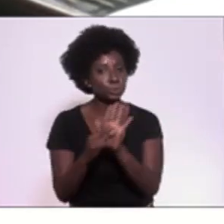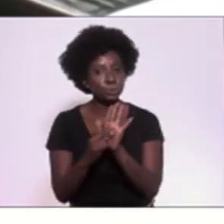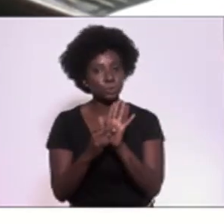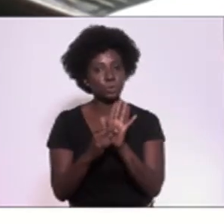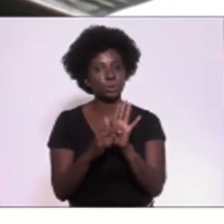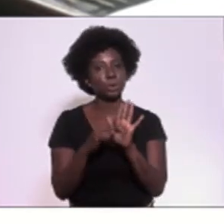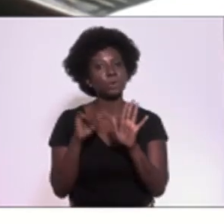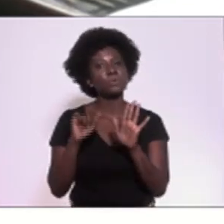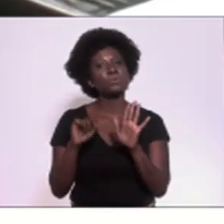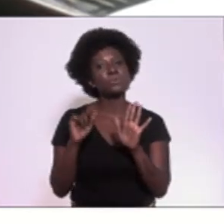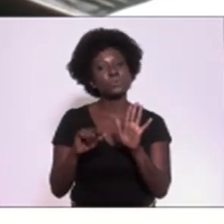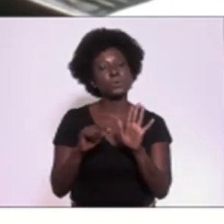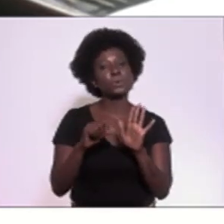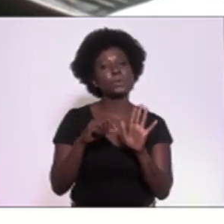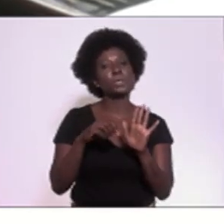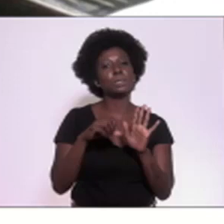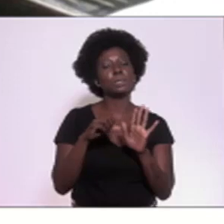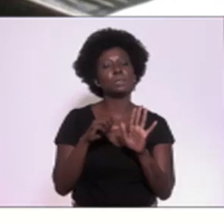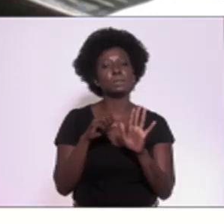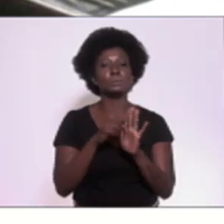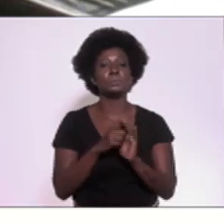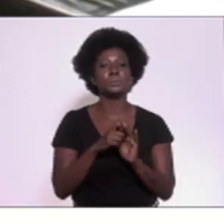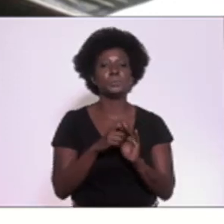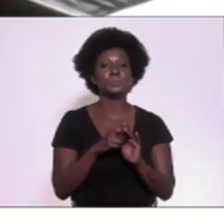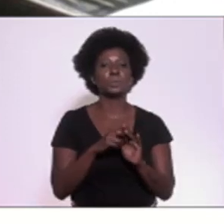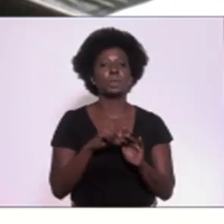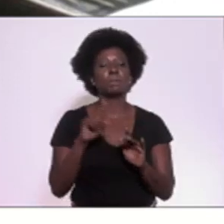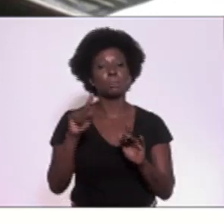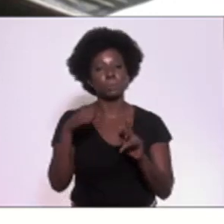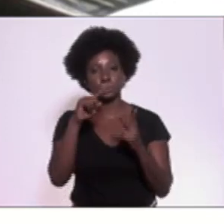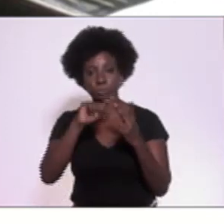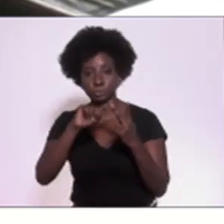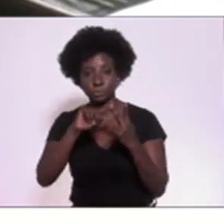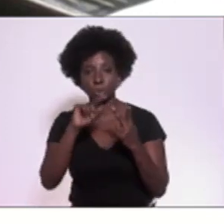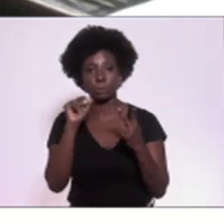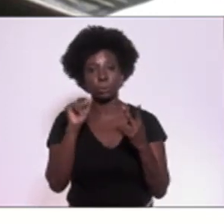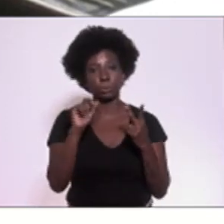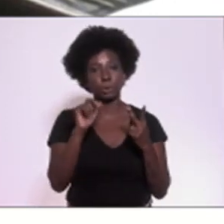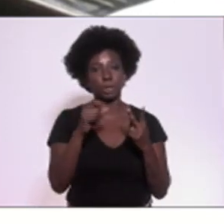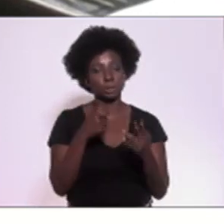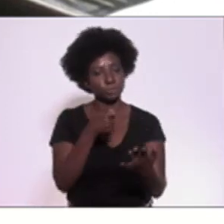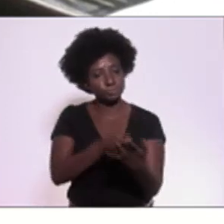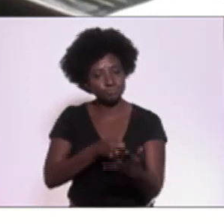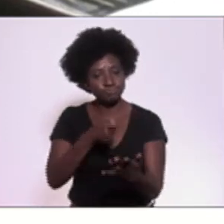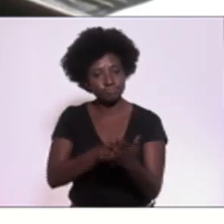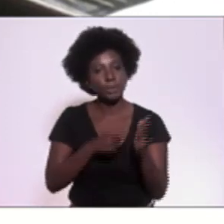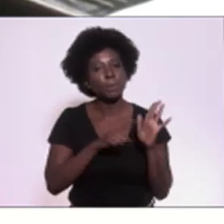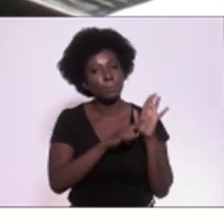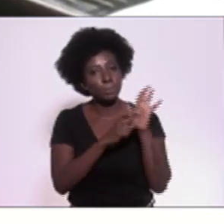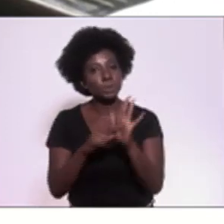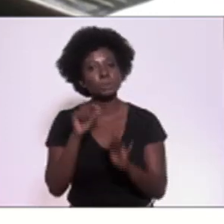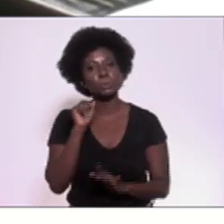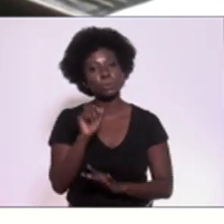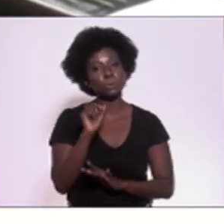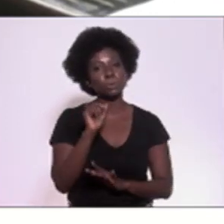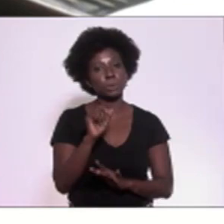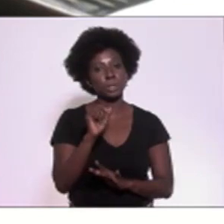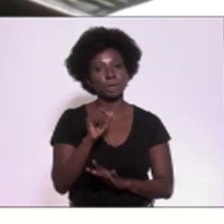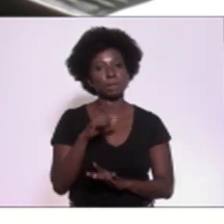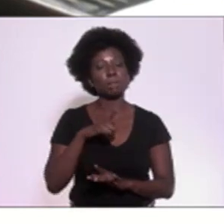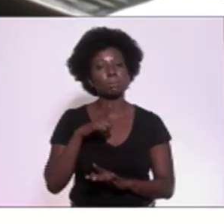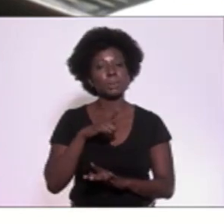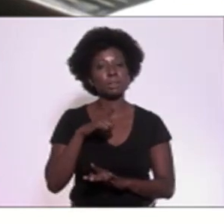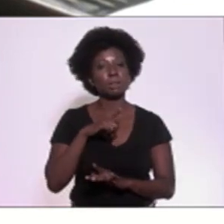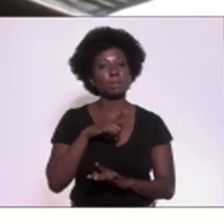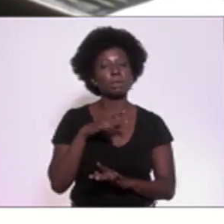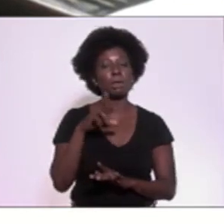zona oeste da cidade do Rio de Janeiro. Um outro ponto nevrálgico que a gente tem batalhado há algum tempo para resolver é a região dos